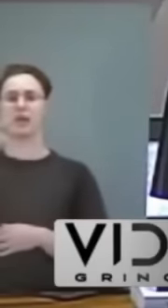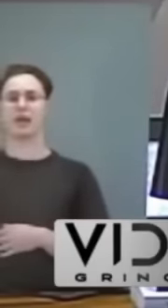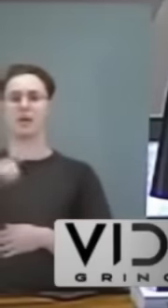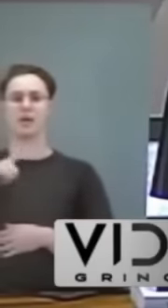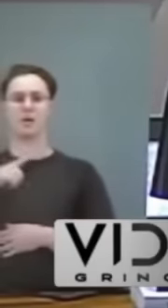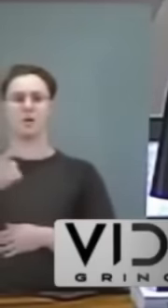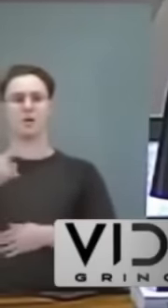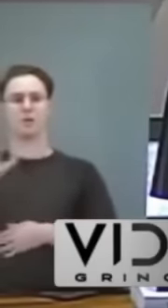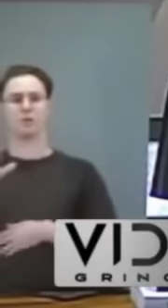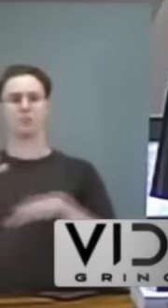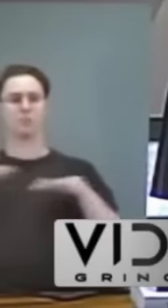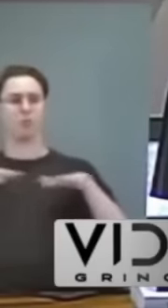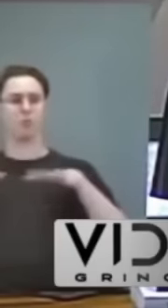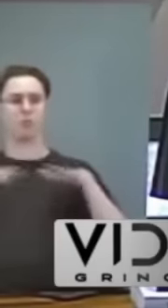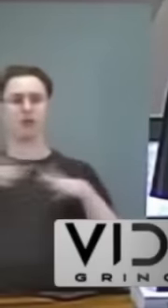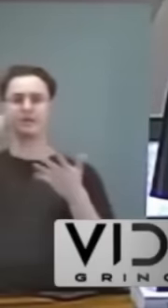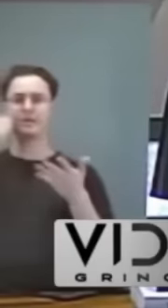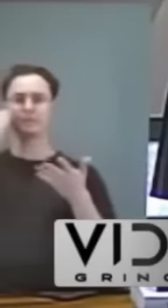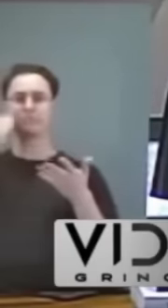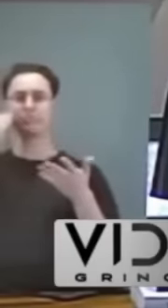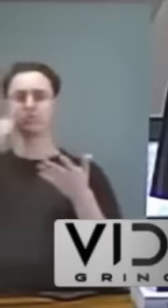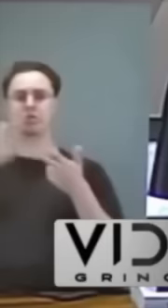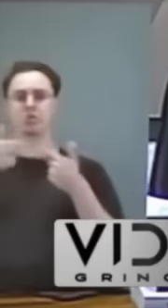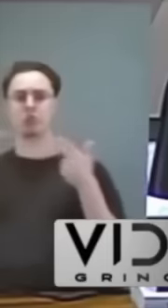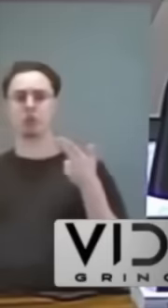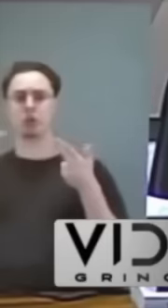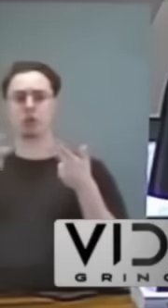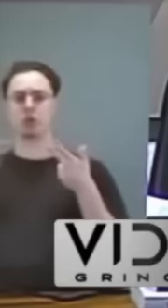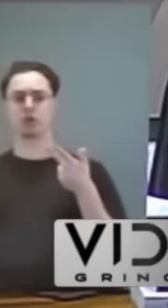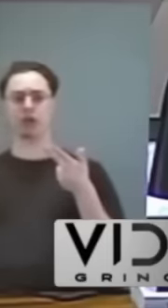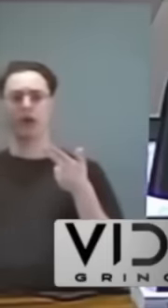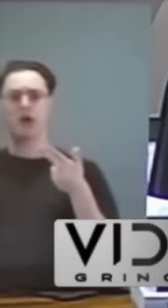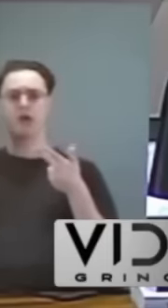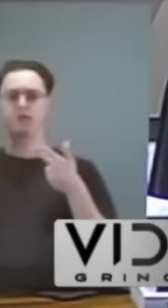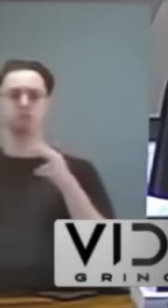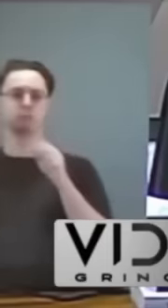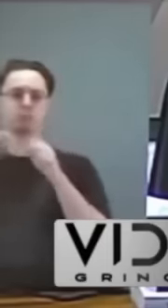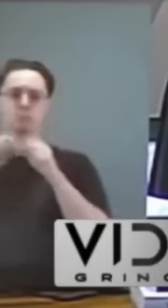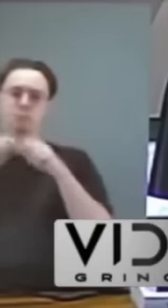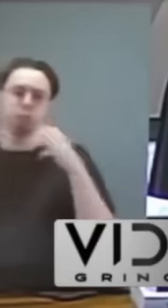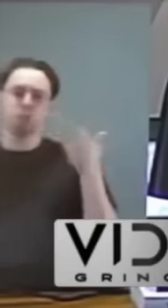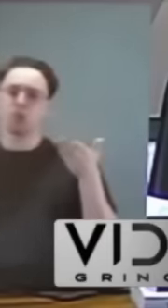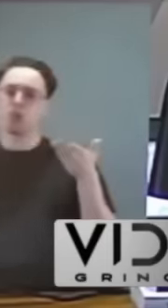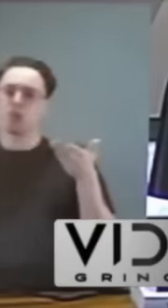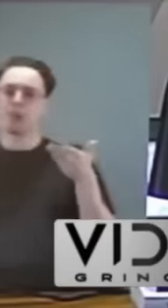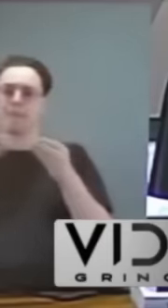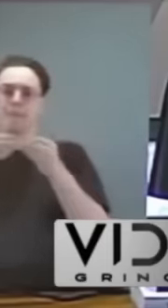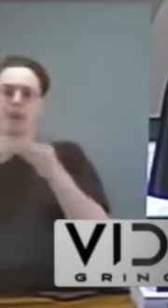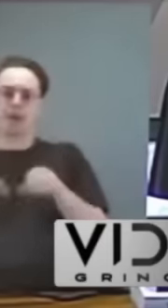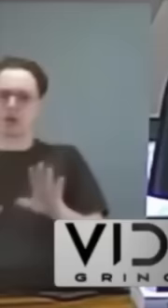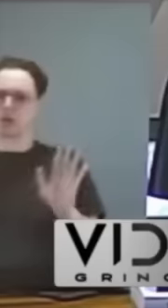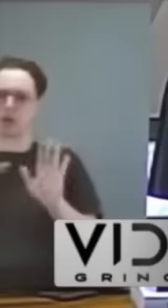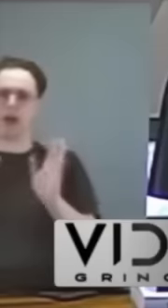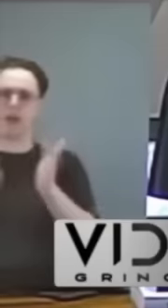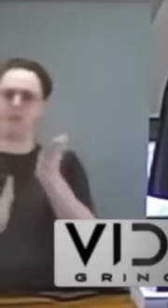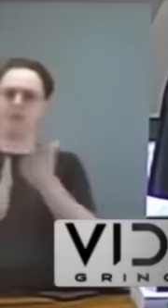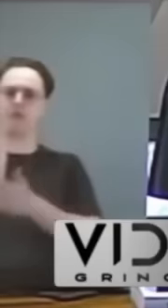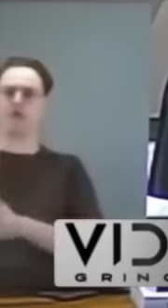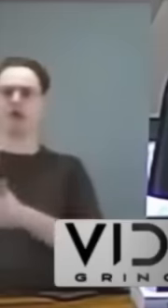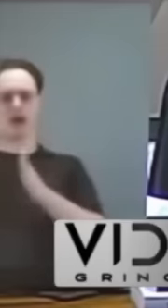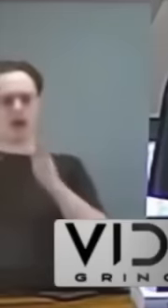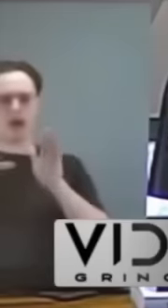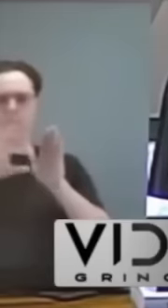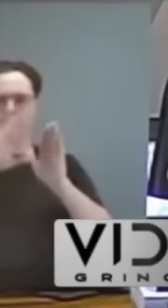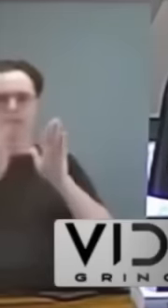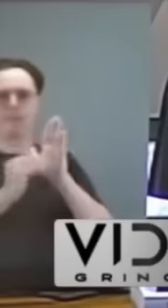tentativa de repristinar o entendimento que estava se desenhando então não há prejuízo em aprovarmos essa emenda constitucional